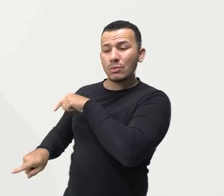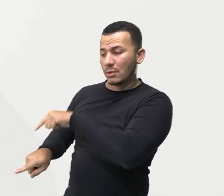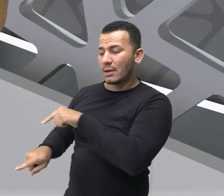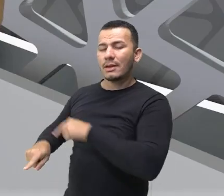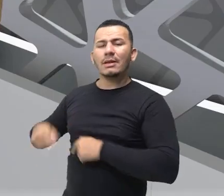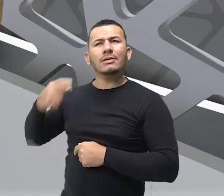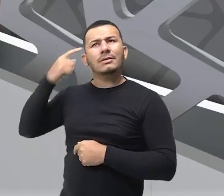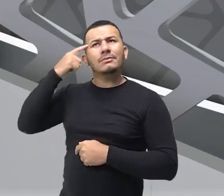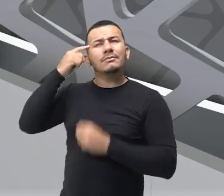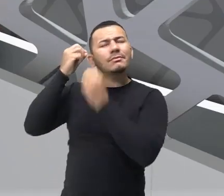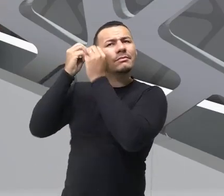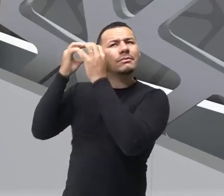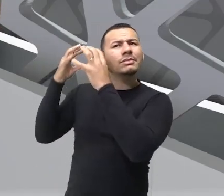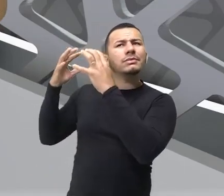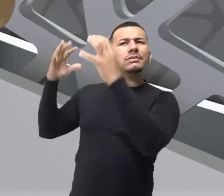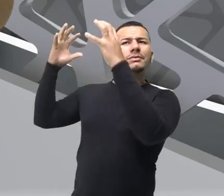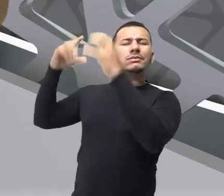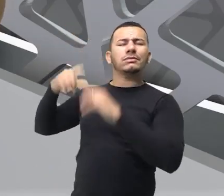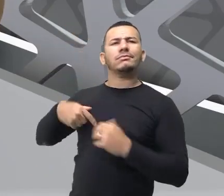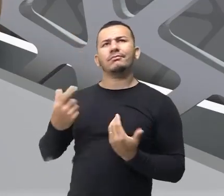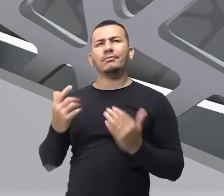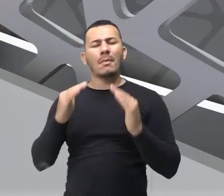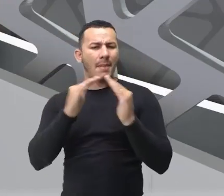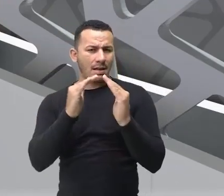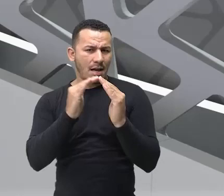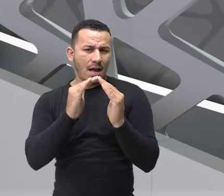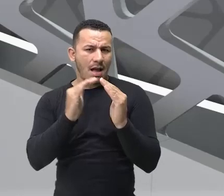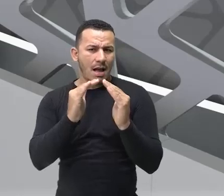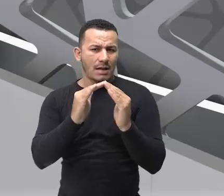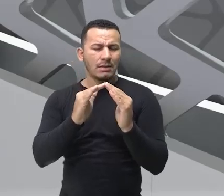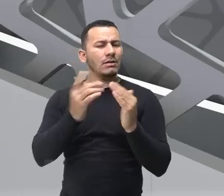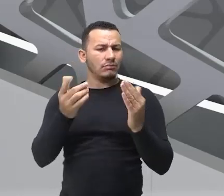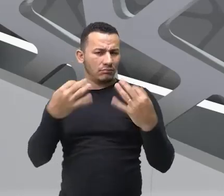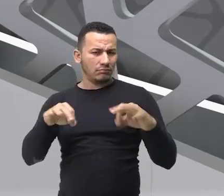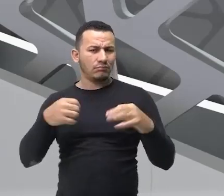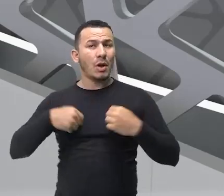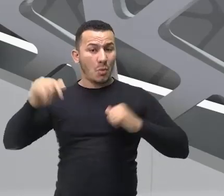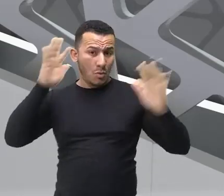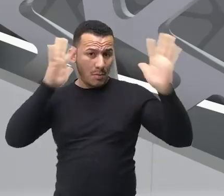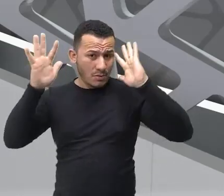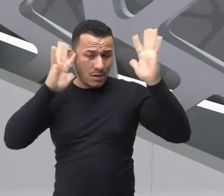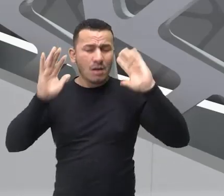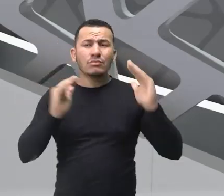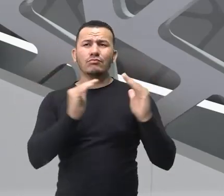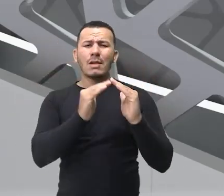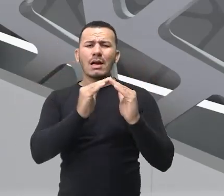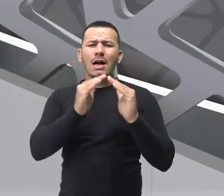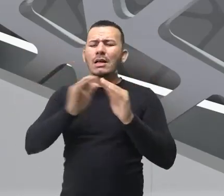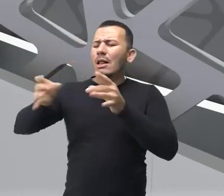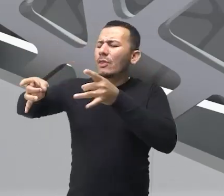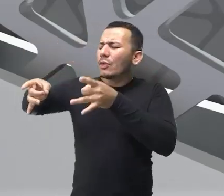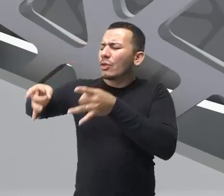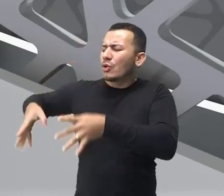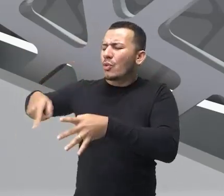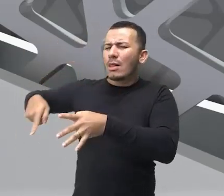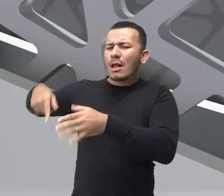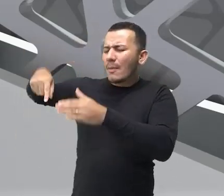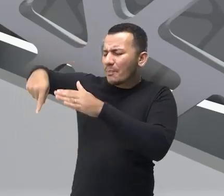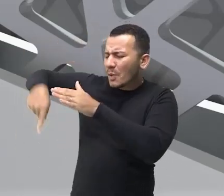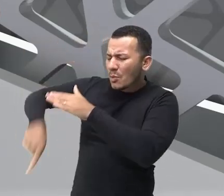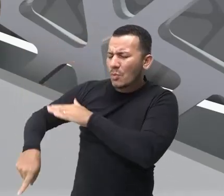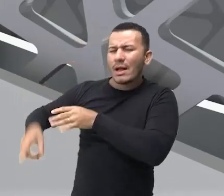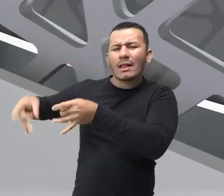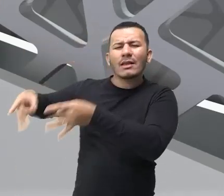gente constrói aquela ideia de uma casa, certo? Observe que aquilo que foi colocado lá no porão é aquilo que já